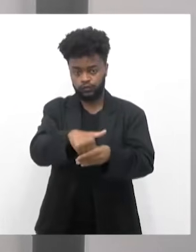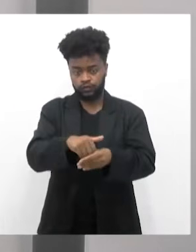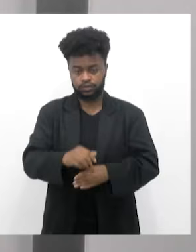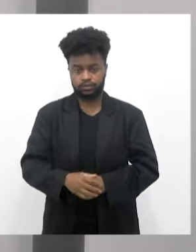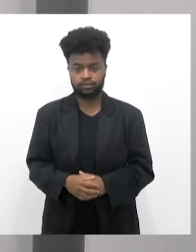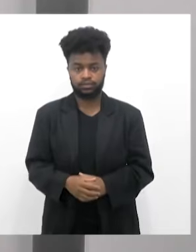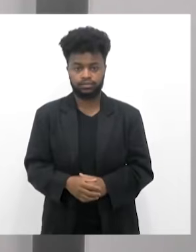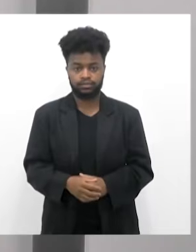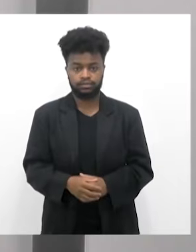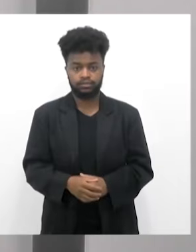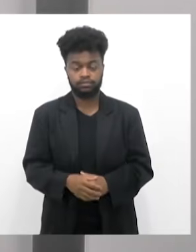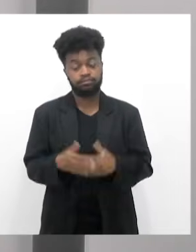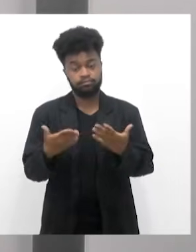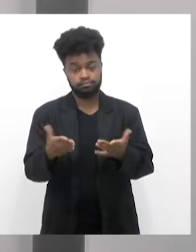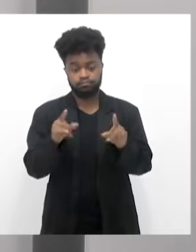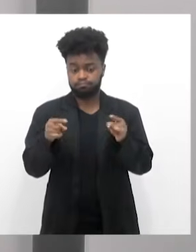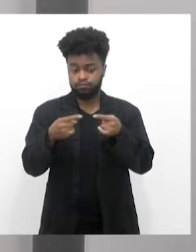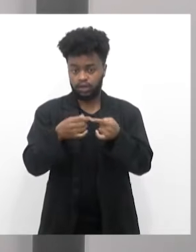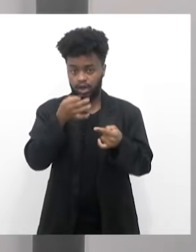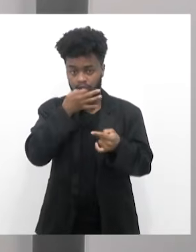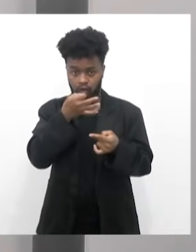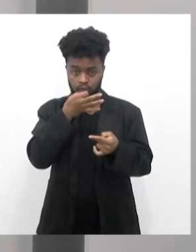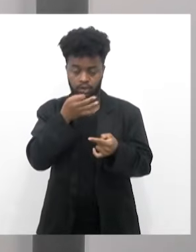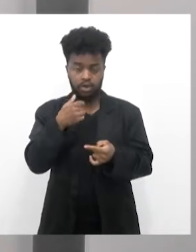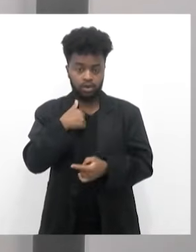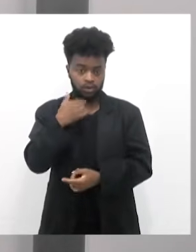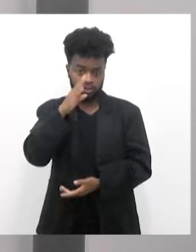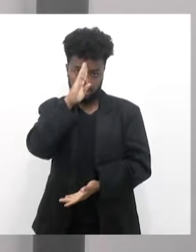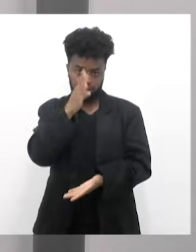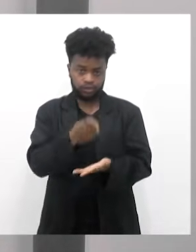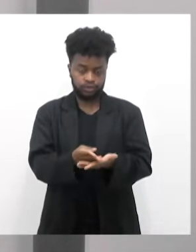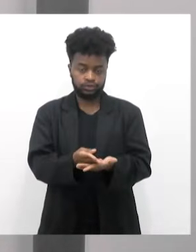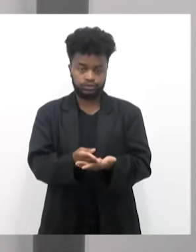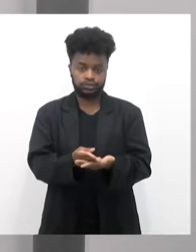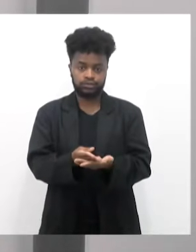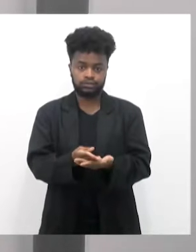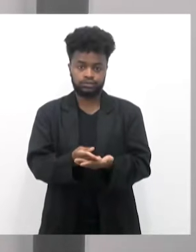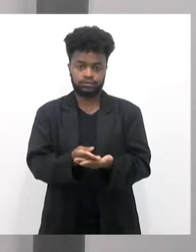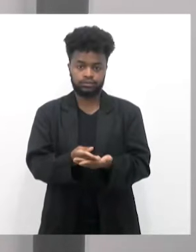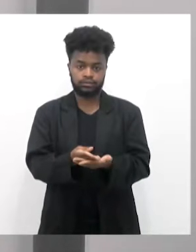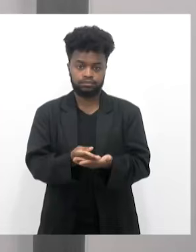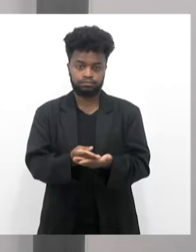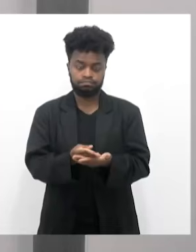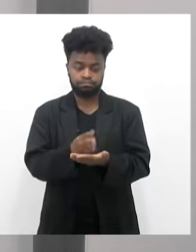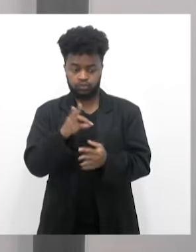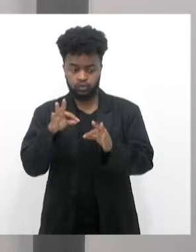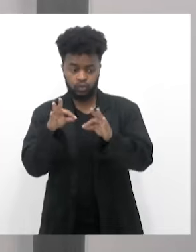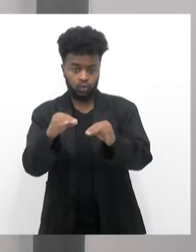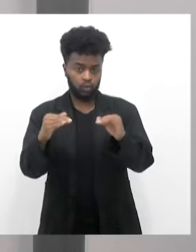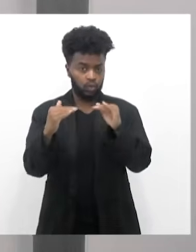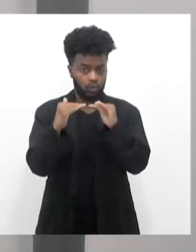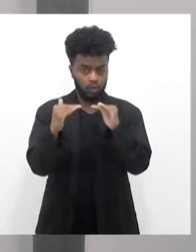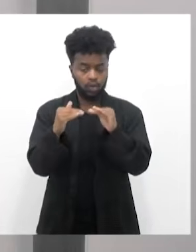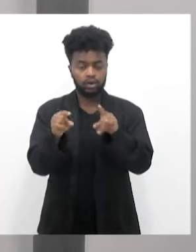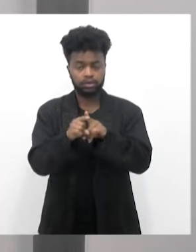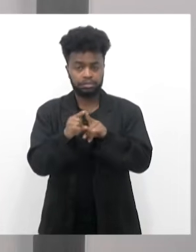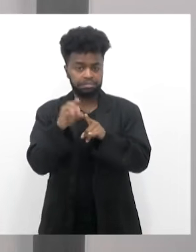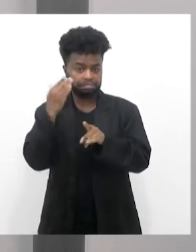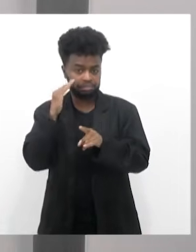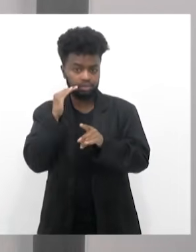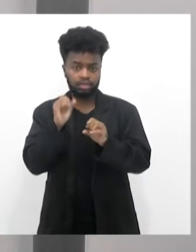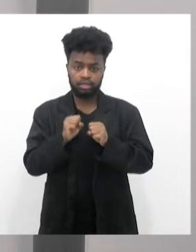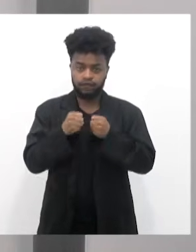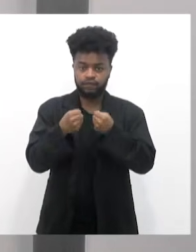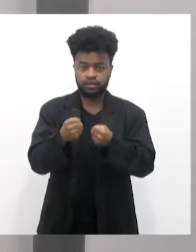votando. Então, com base nesses argumentos, que considero que são unânimes aqui o entendimento e a defesa dos princípios